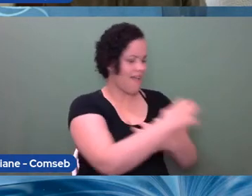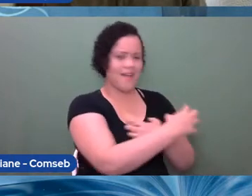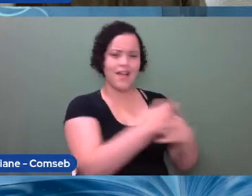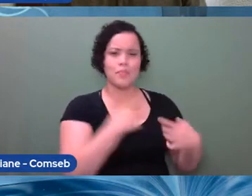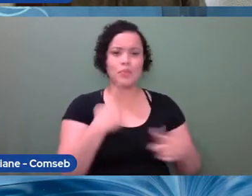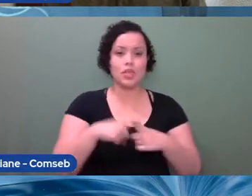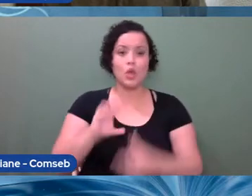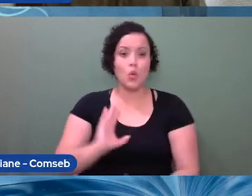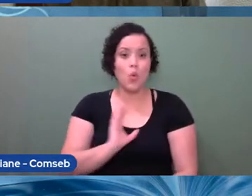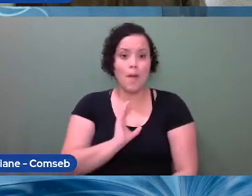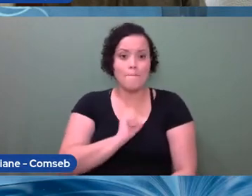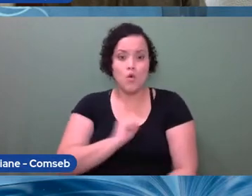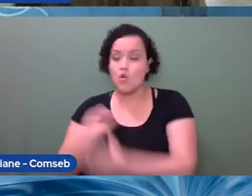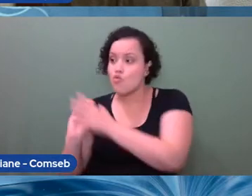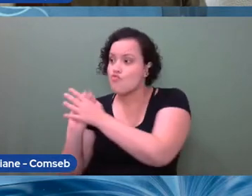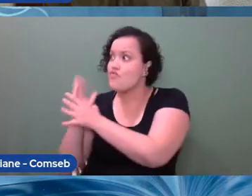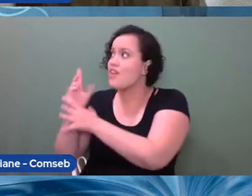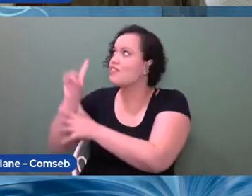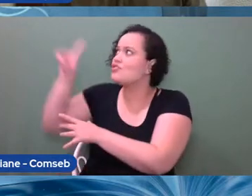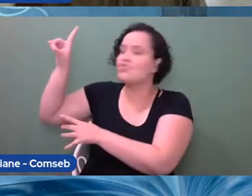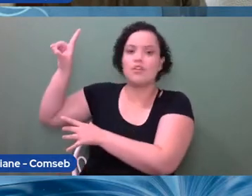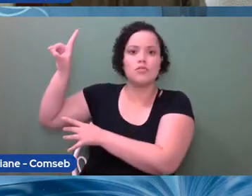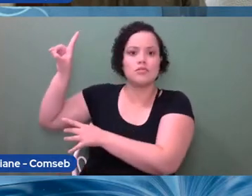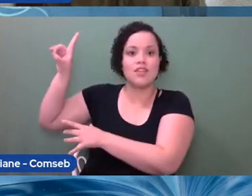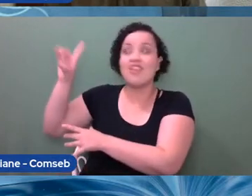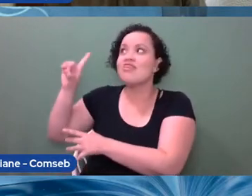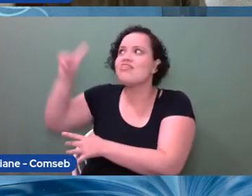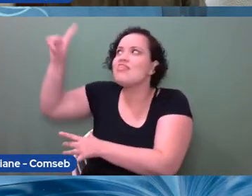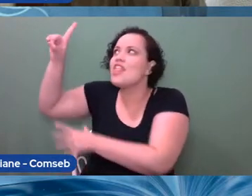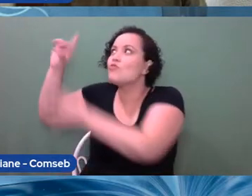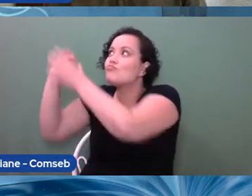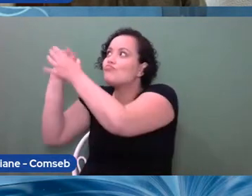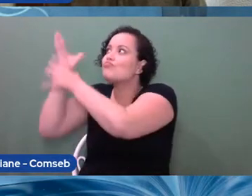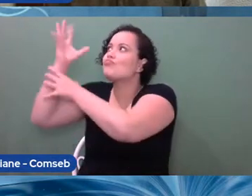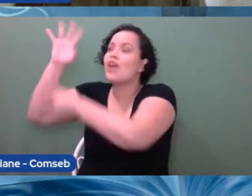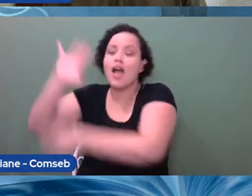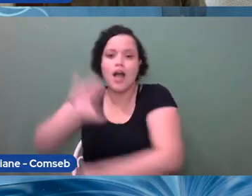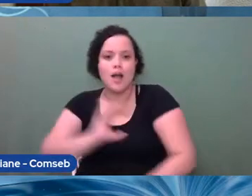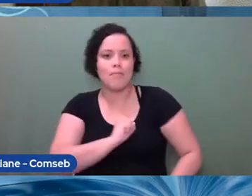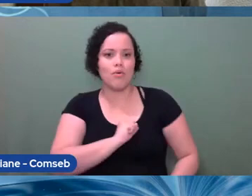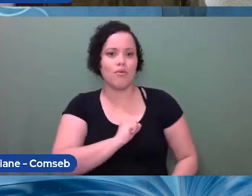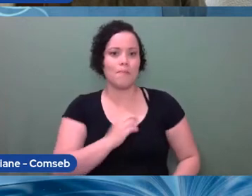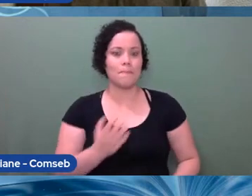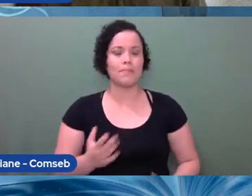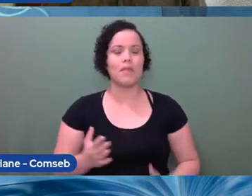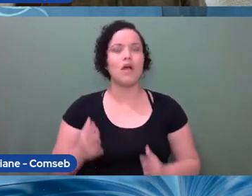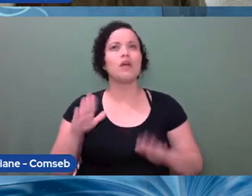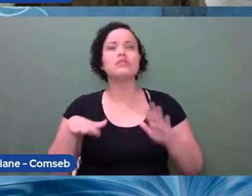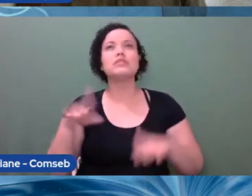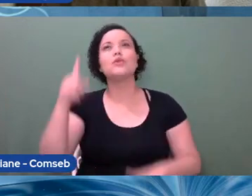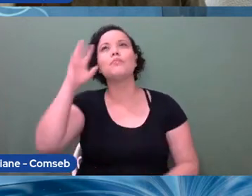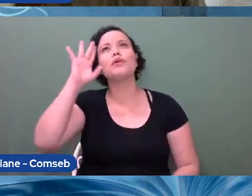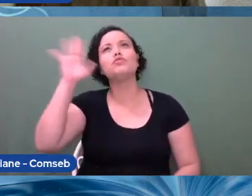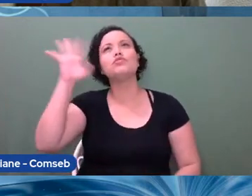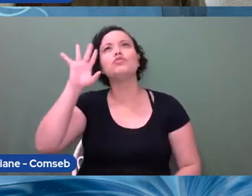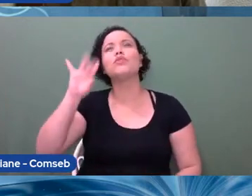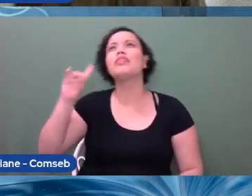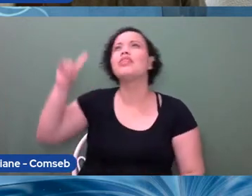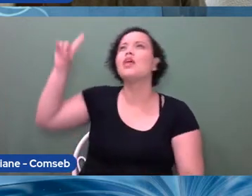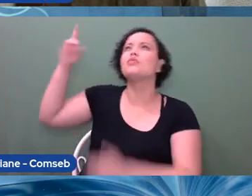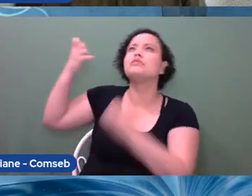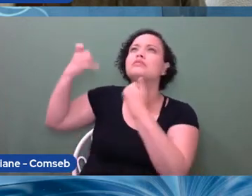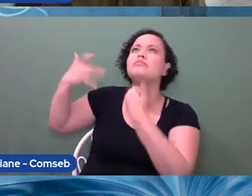a geração de Deus, vamos dizer assim. Deus, ele gera amor. Eu imagino, às vezes, assim, Deus, se eu puder definir, seria uma